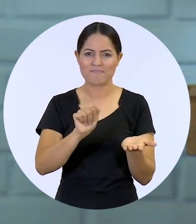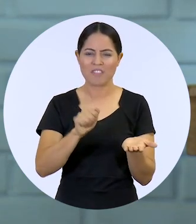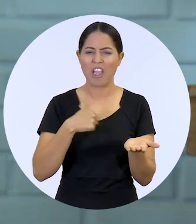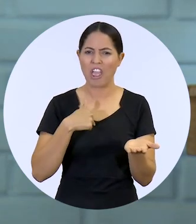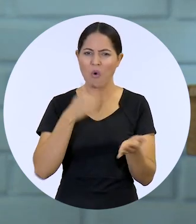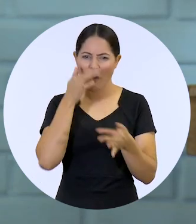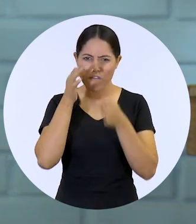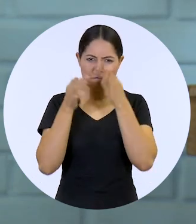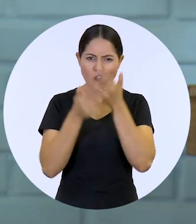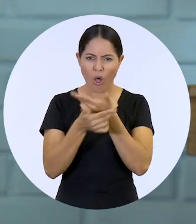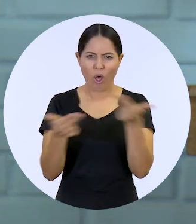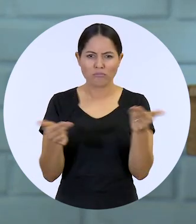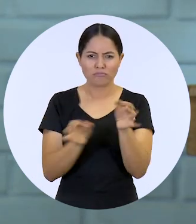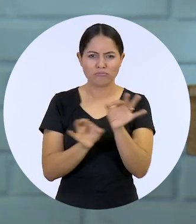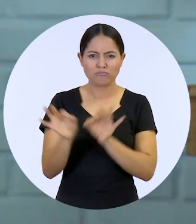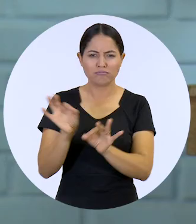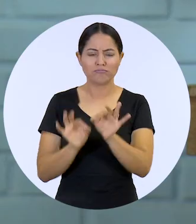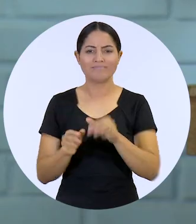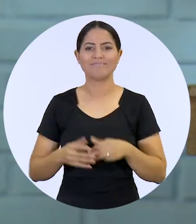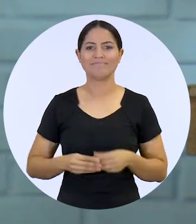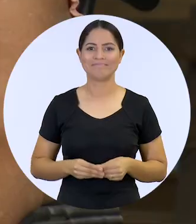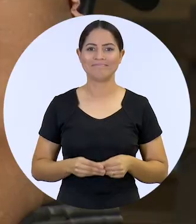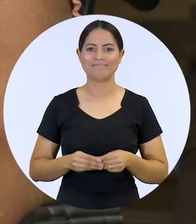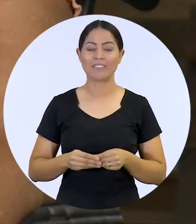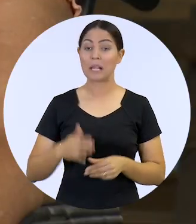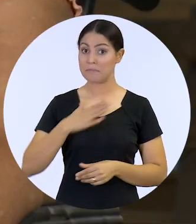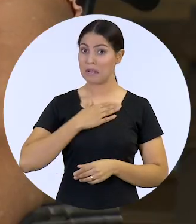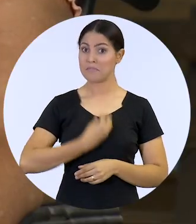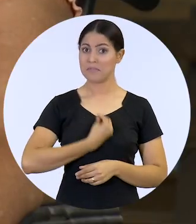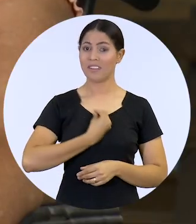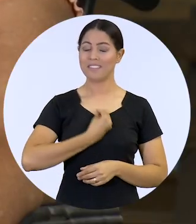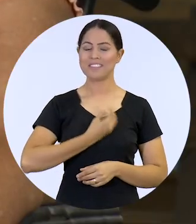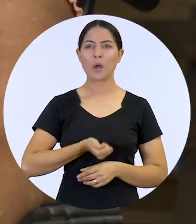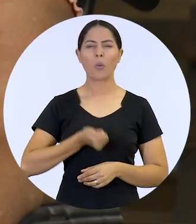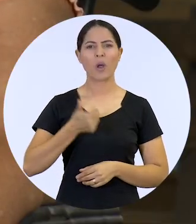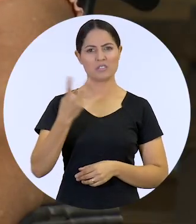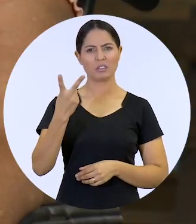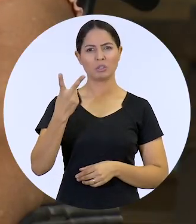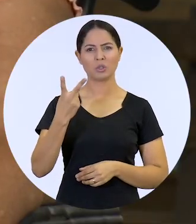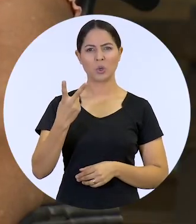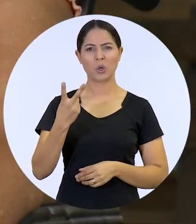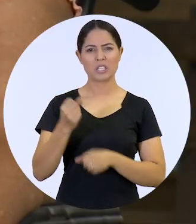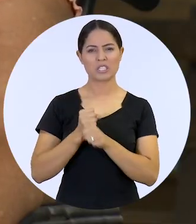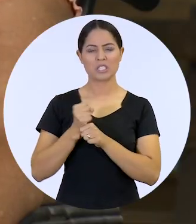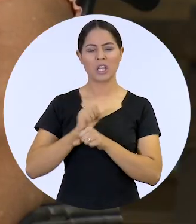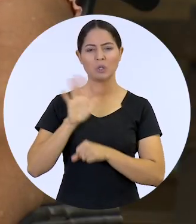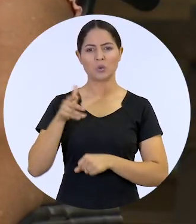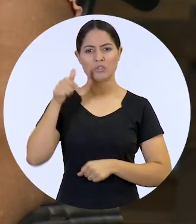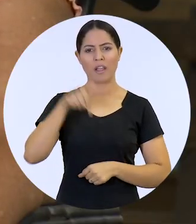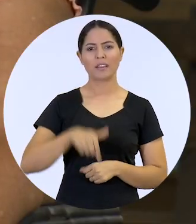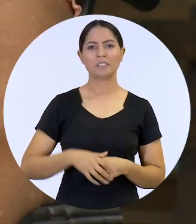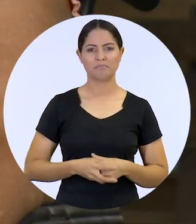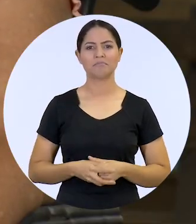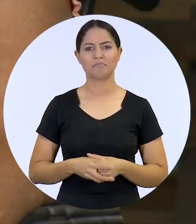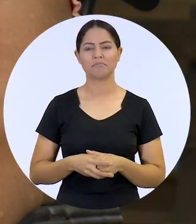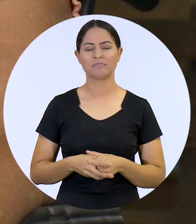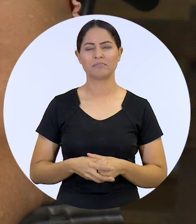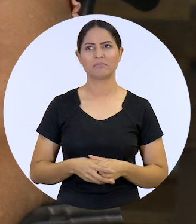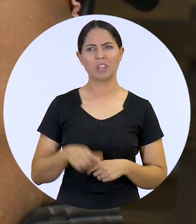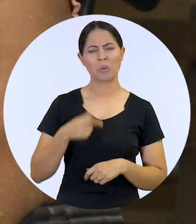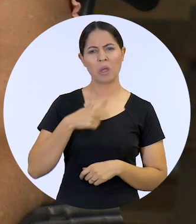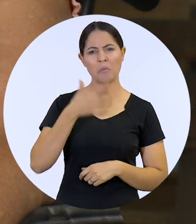flor, faço muita coisa. Eu, para mim, nessa convivência de quase 2 anos aqui, eu